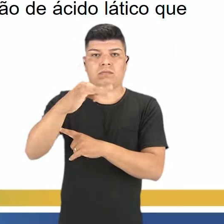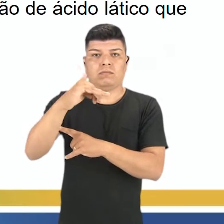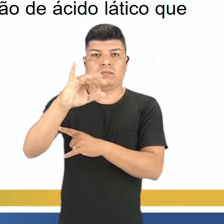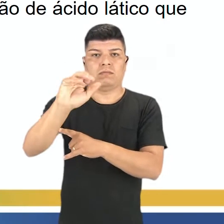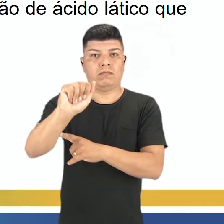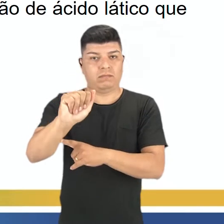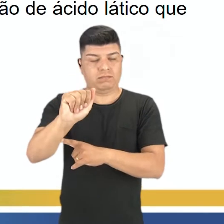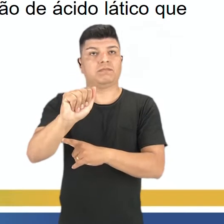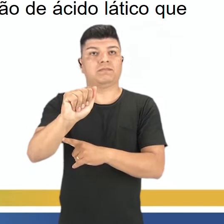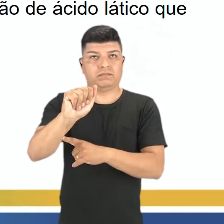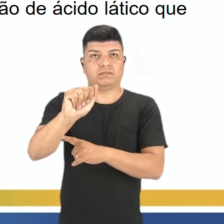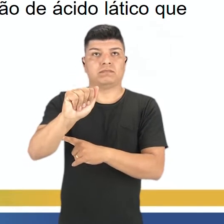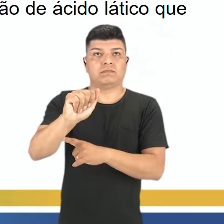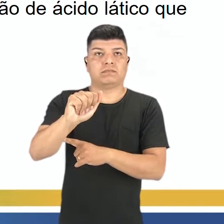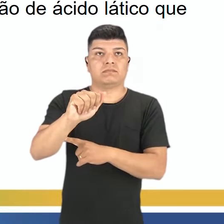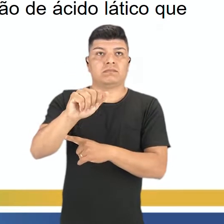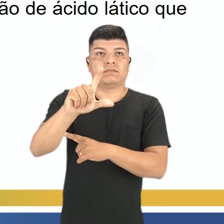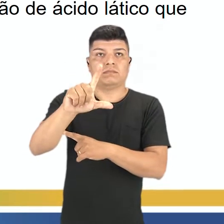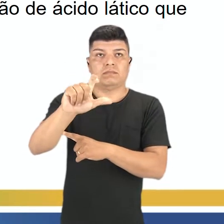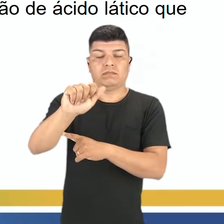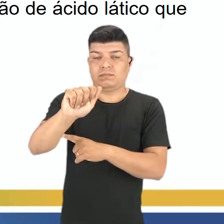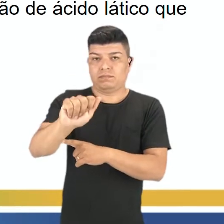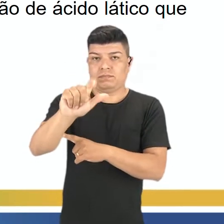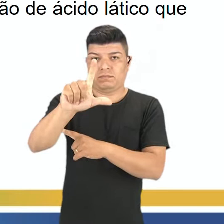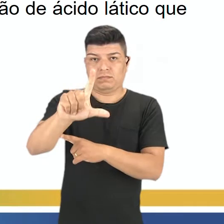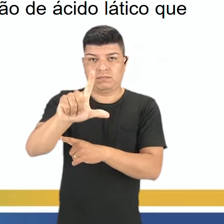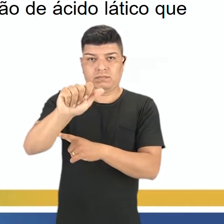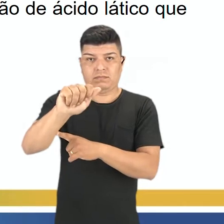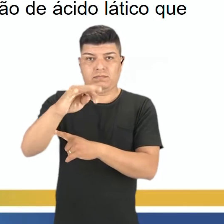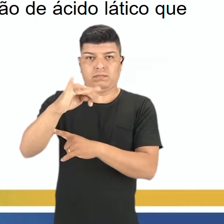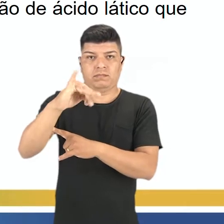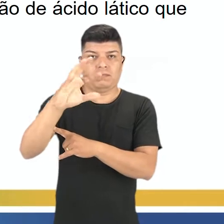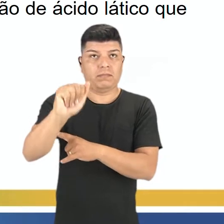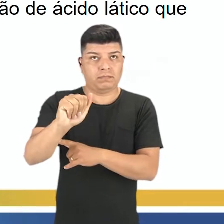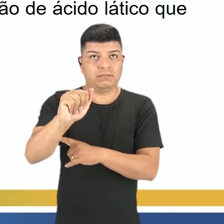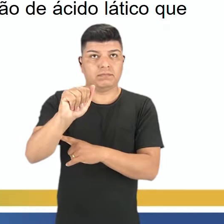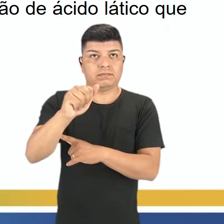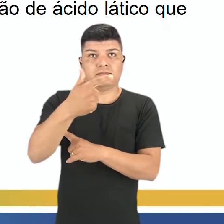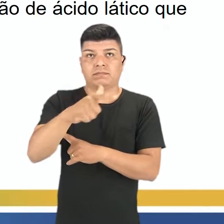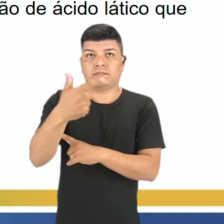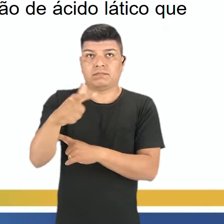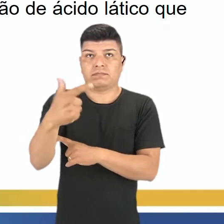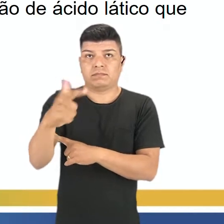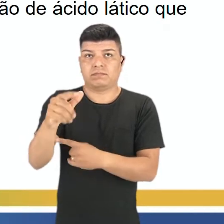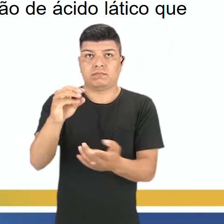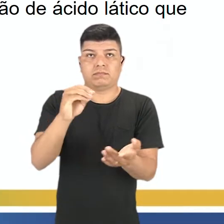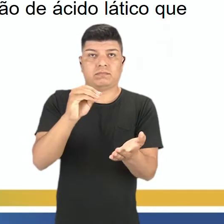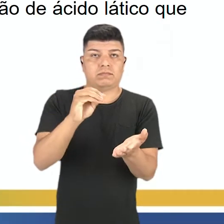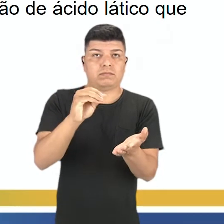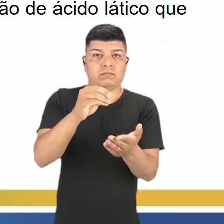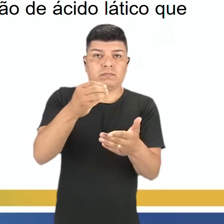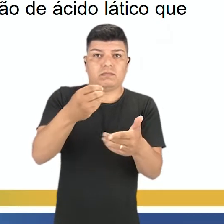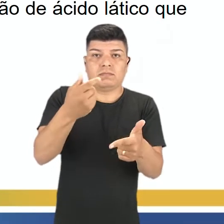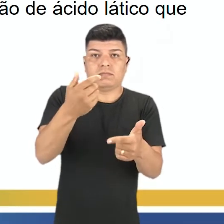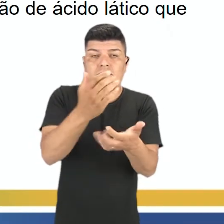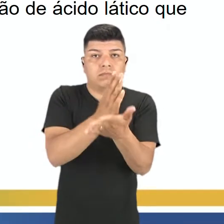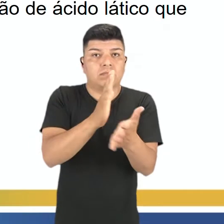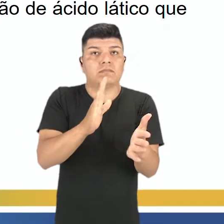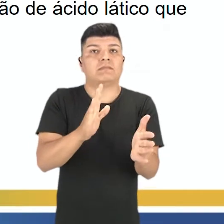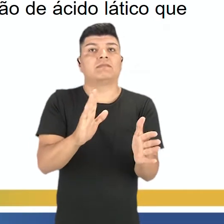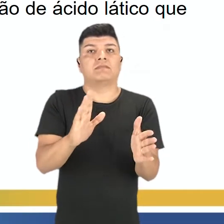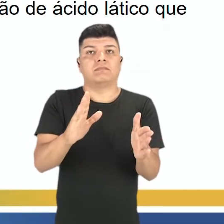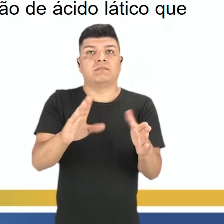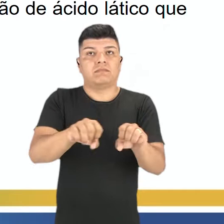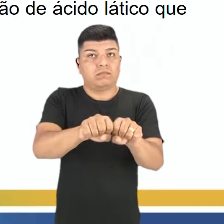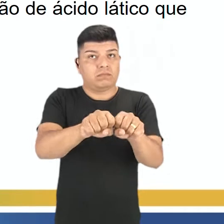é aquela que não tem quebra da glicose, não tem quebra do glicogênio. Então, se não tem quebra do glicogênio, como nós